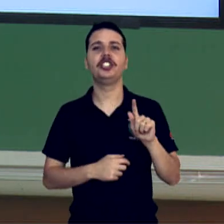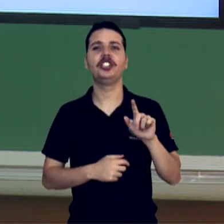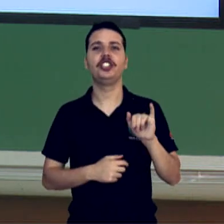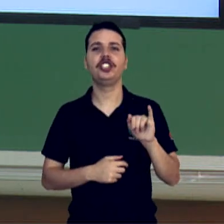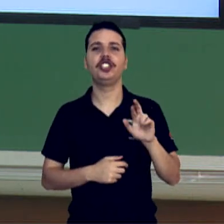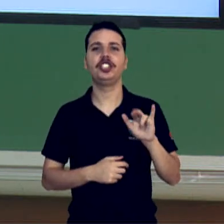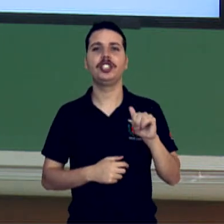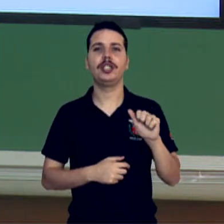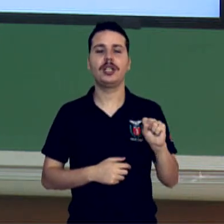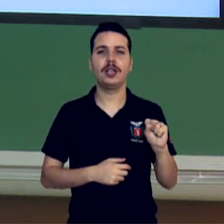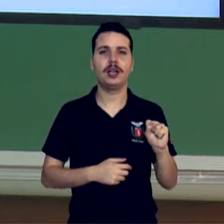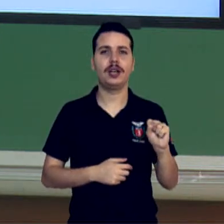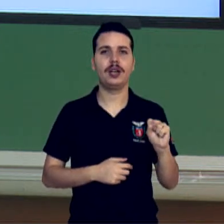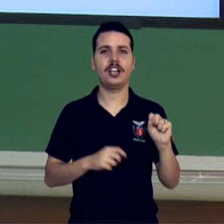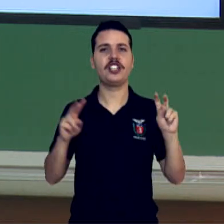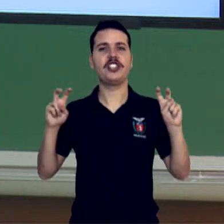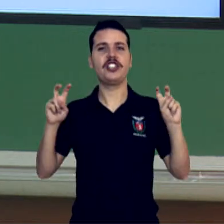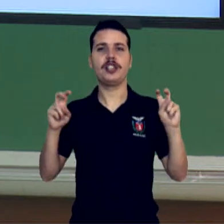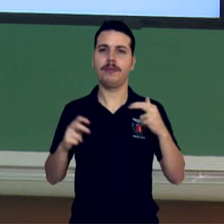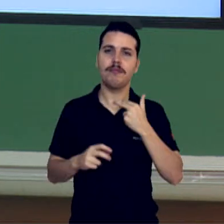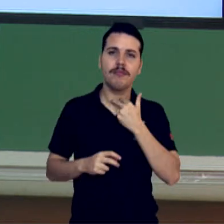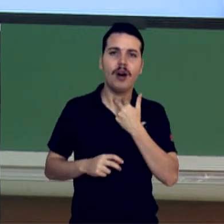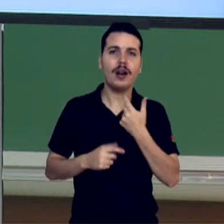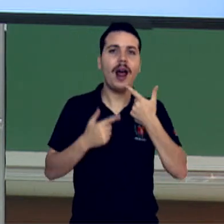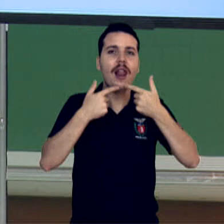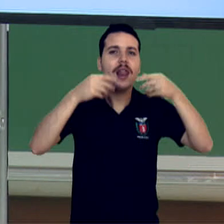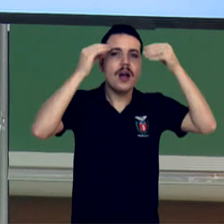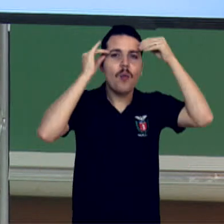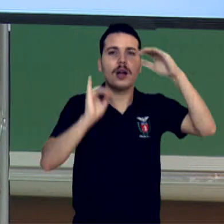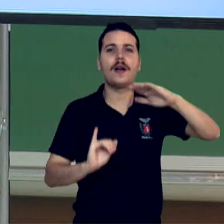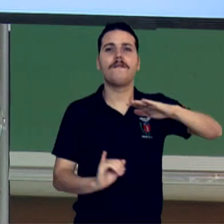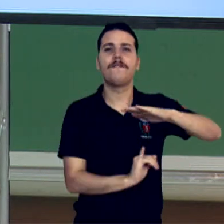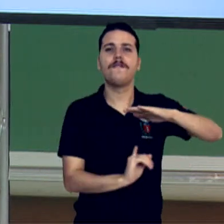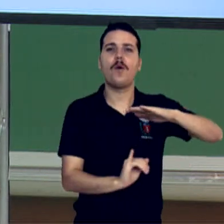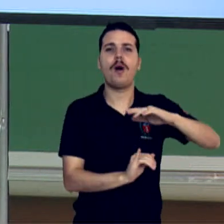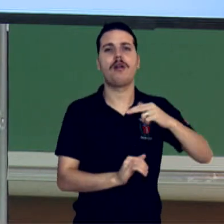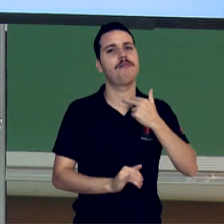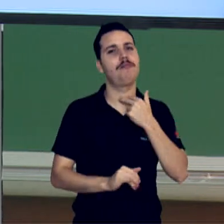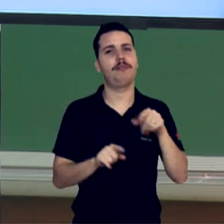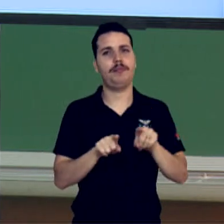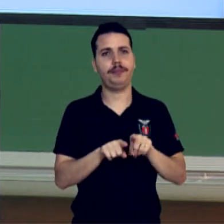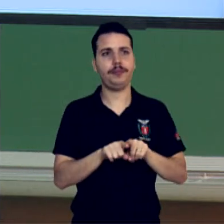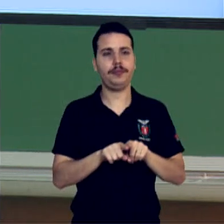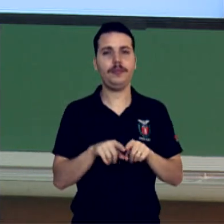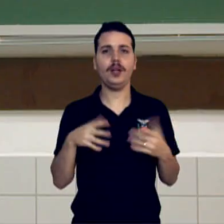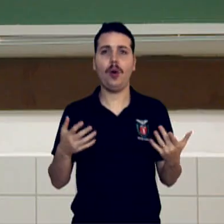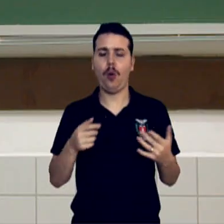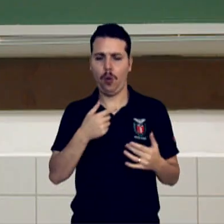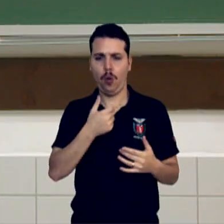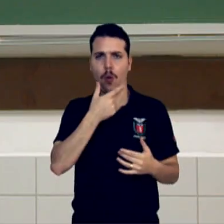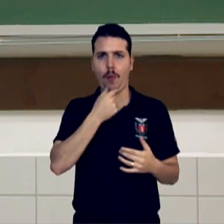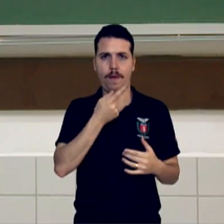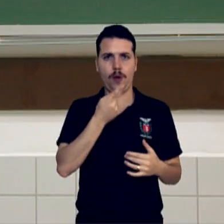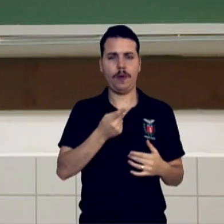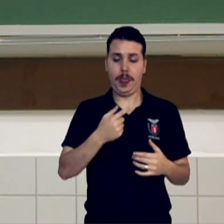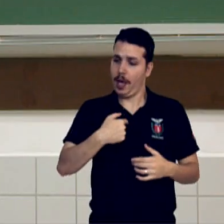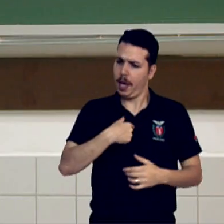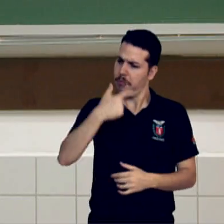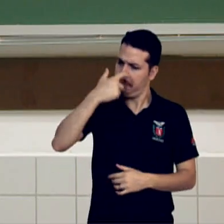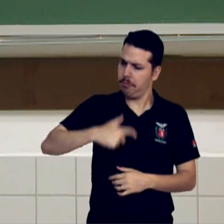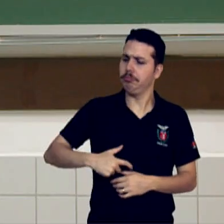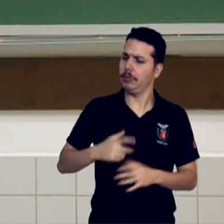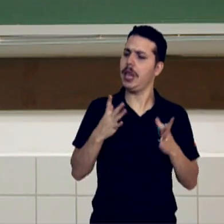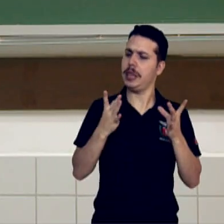ter linguagem informal. Então, aqui é um contrassenso porque ele disse que era detalhista e tinha um